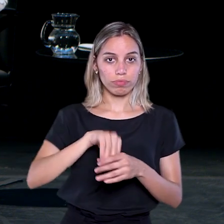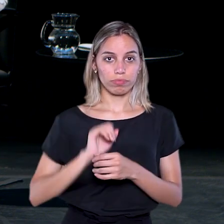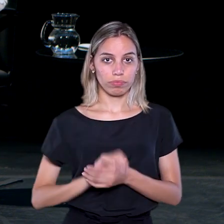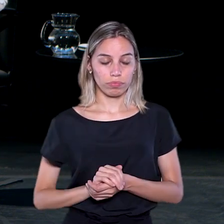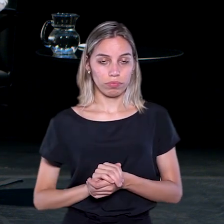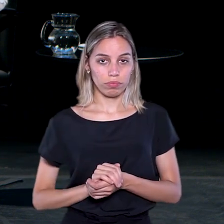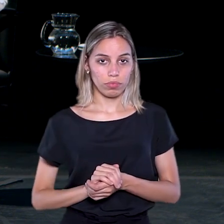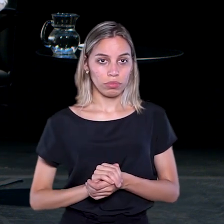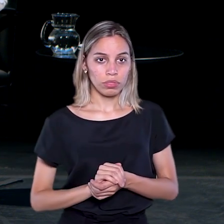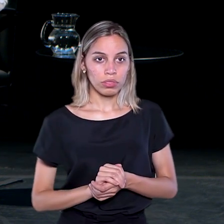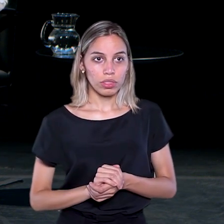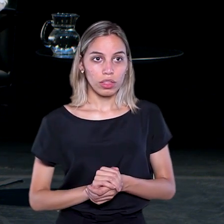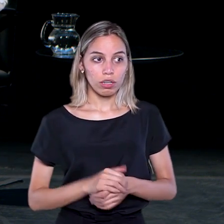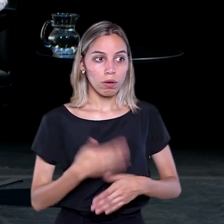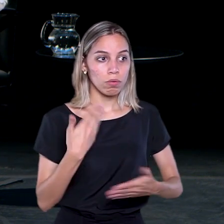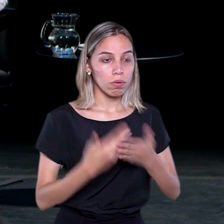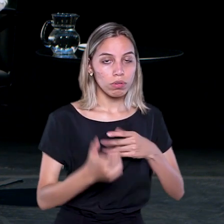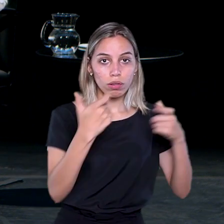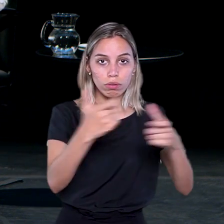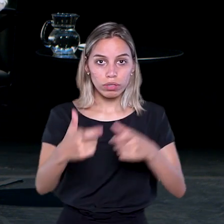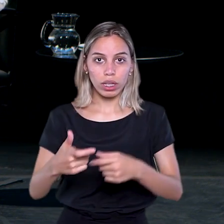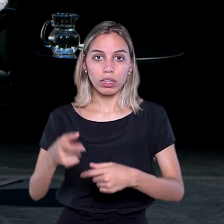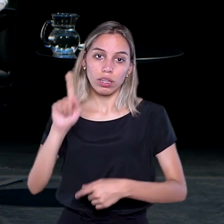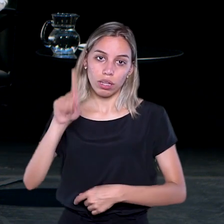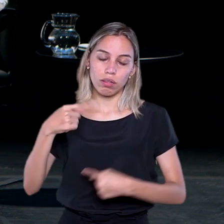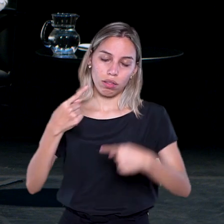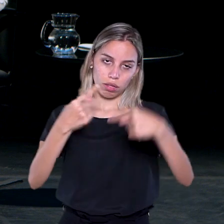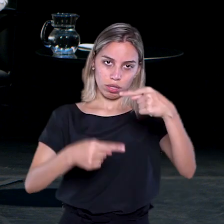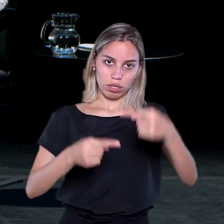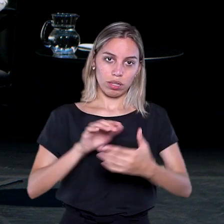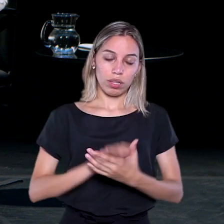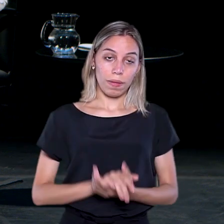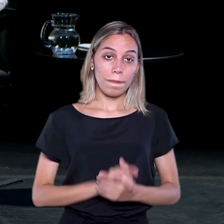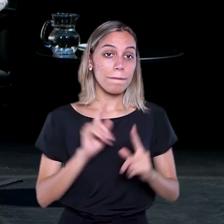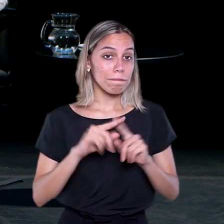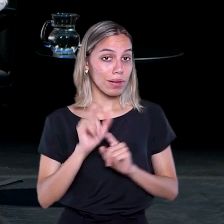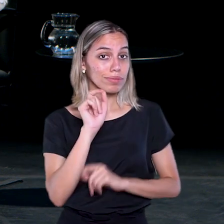negados cotidianamente nesse país. Só que